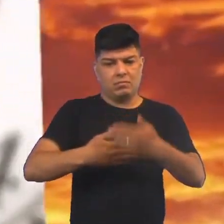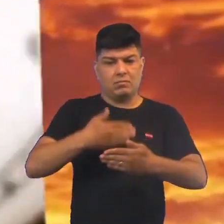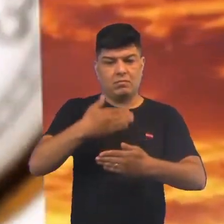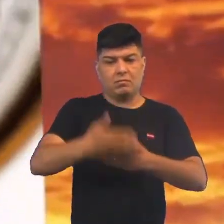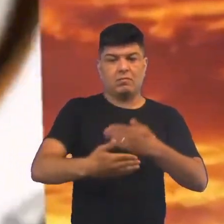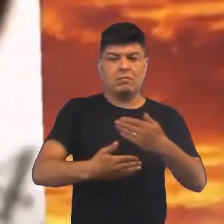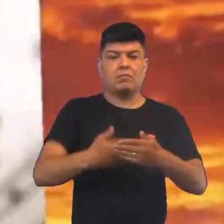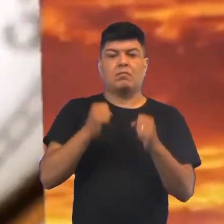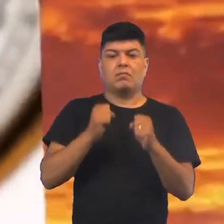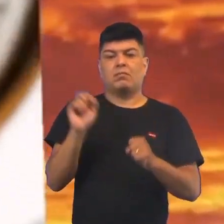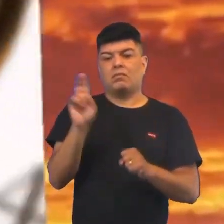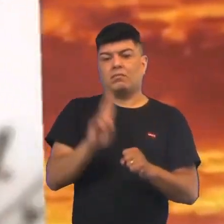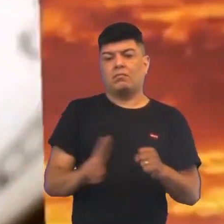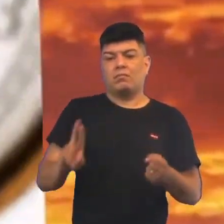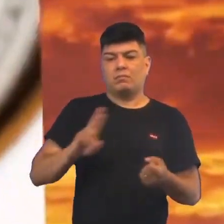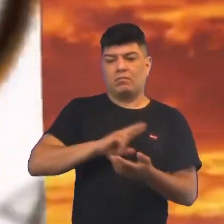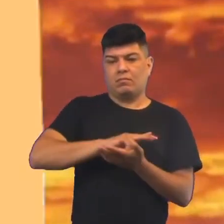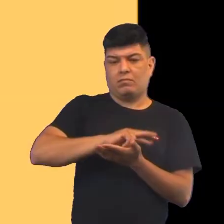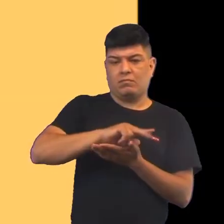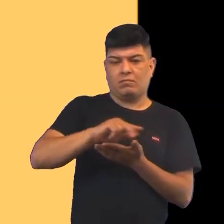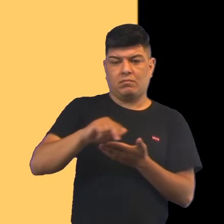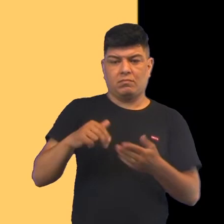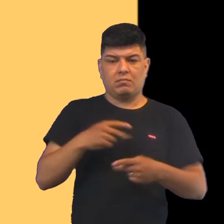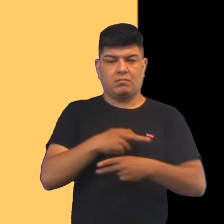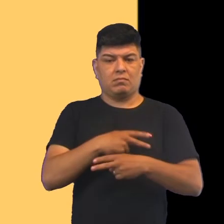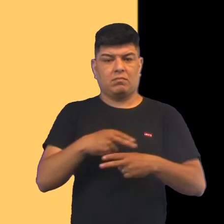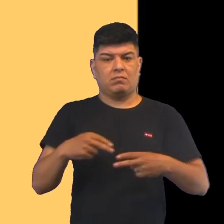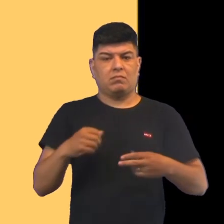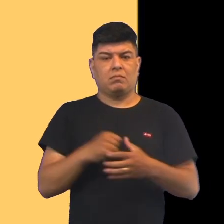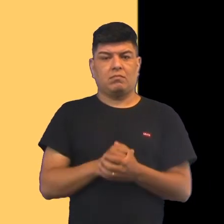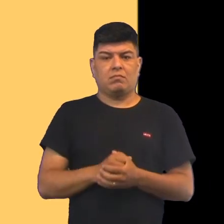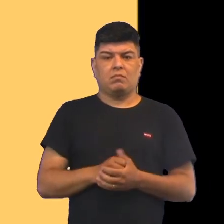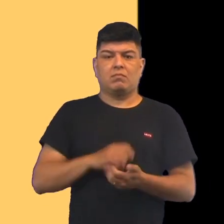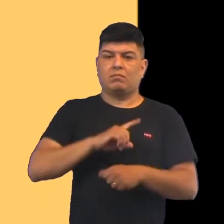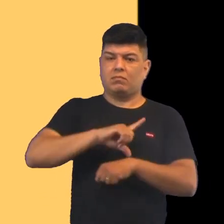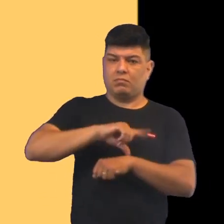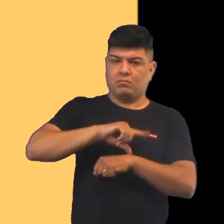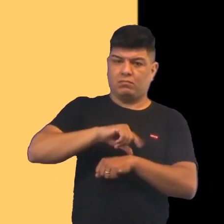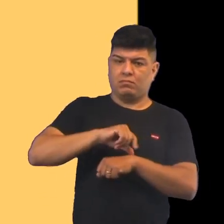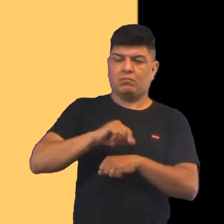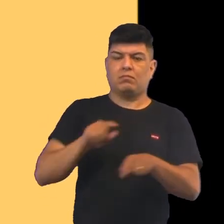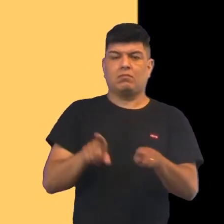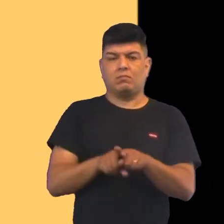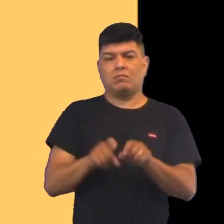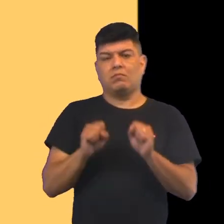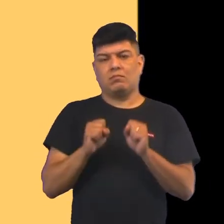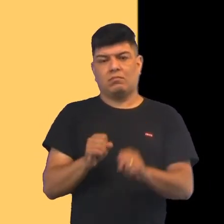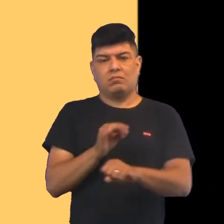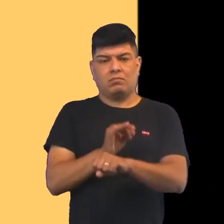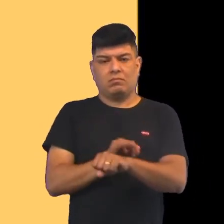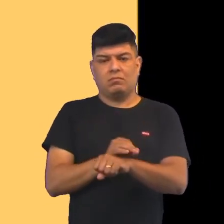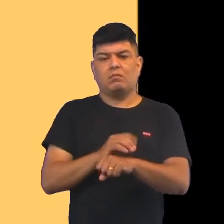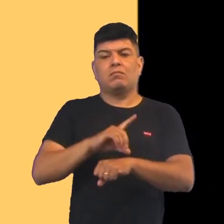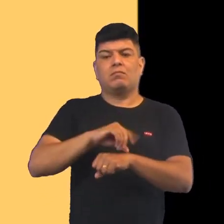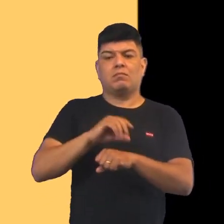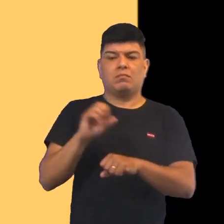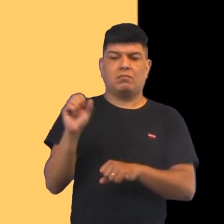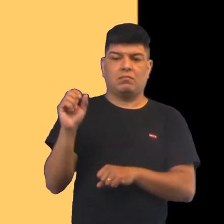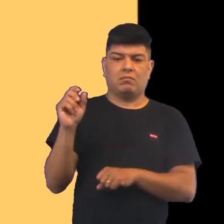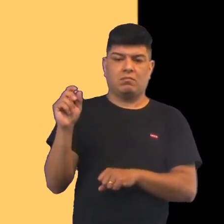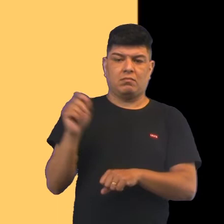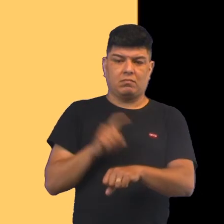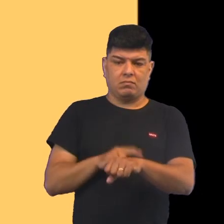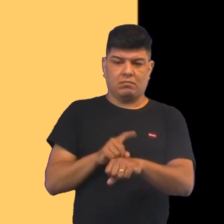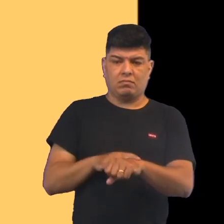podemos utilizar diversos instrumentos, como o relógio, para medir horas,